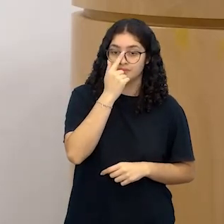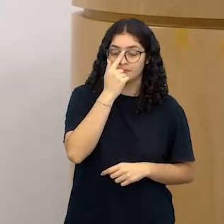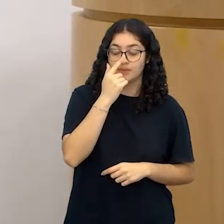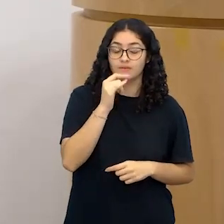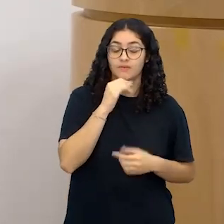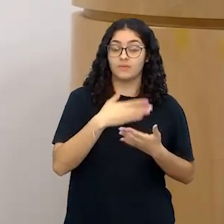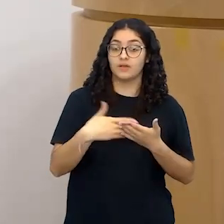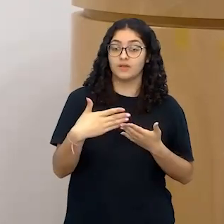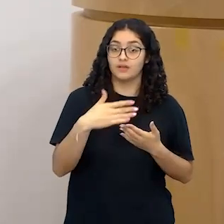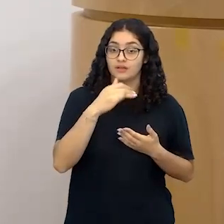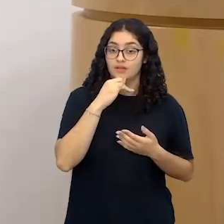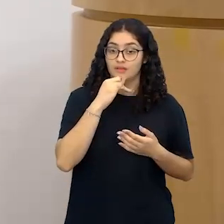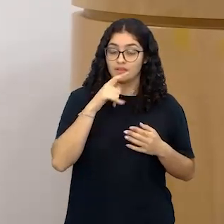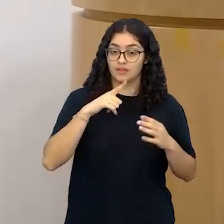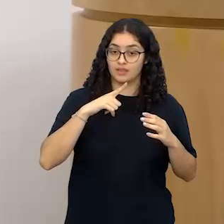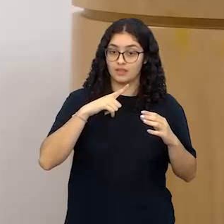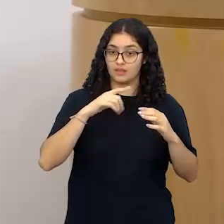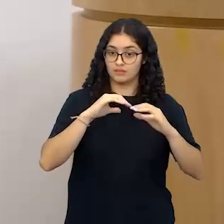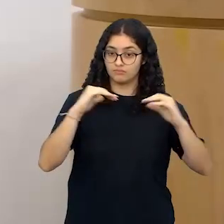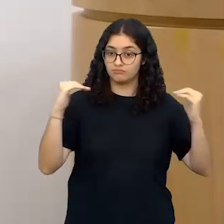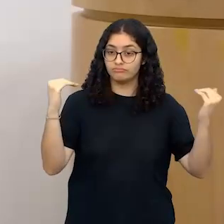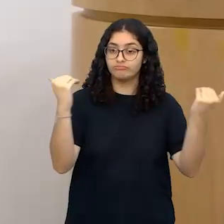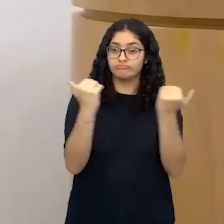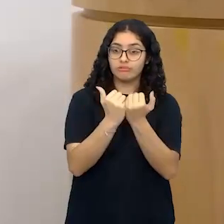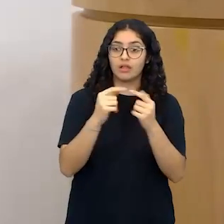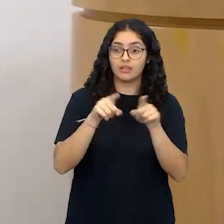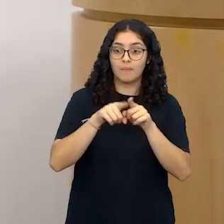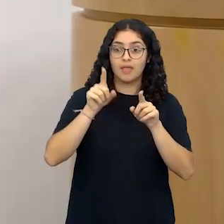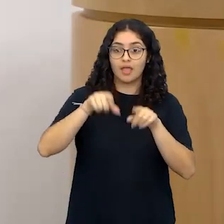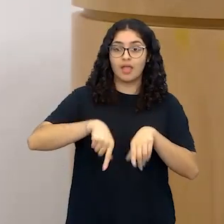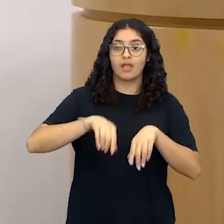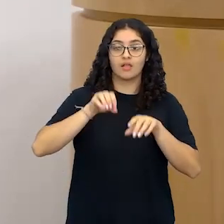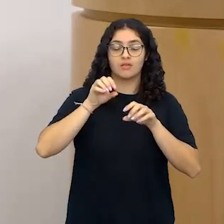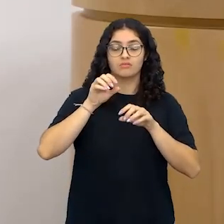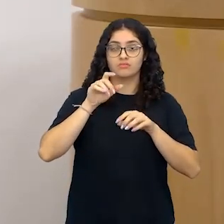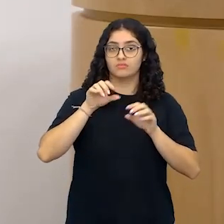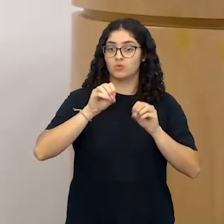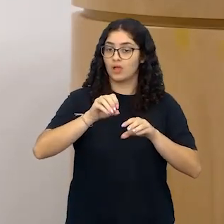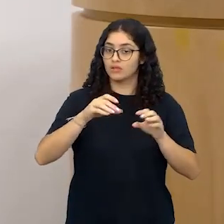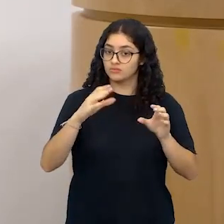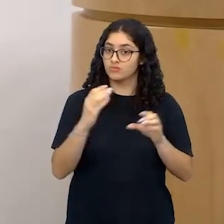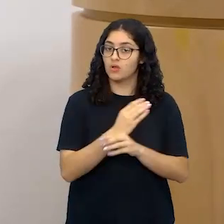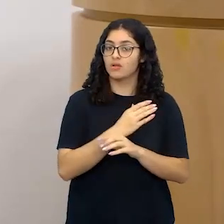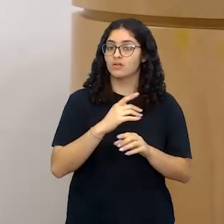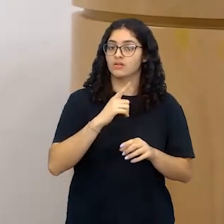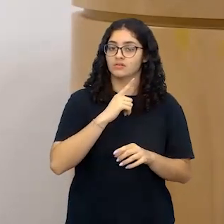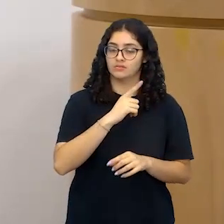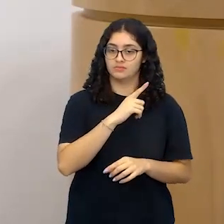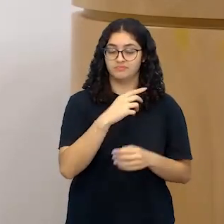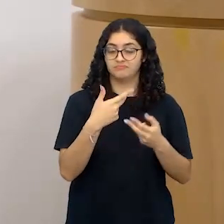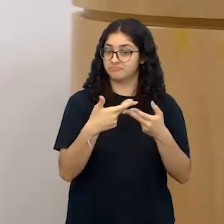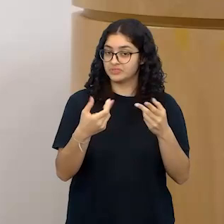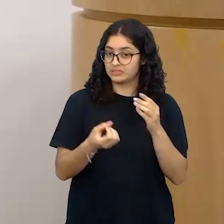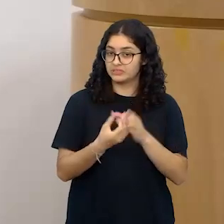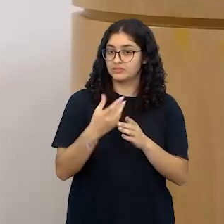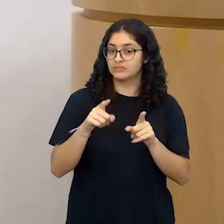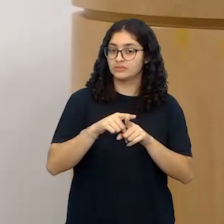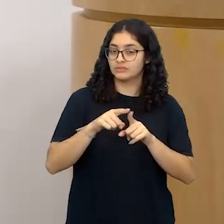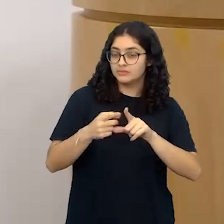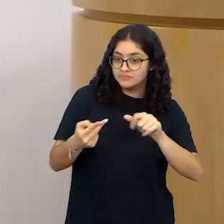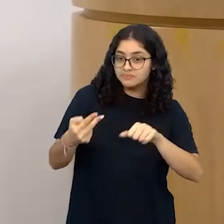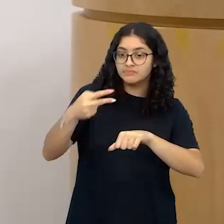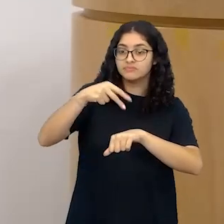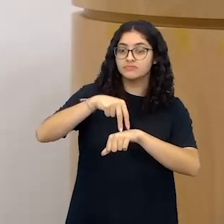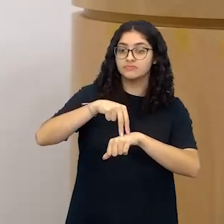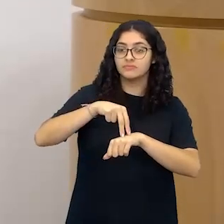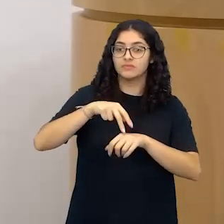iniciais, quando eles fazem assembleia, também faz parte da educação integral. Os anos finais e médio, quando tem um protagonismo ali